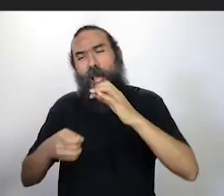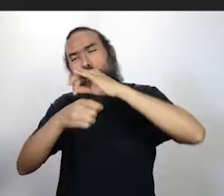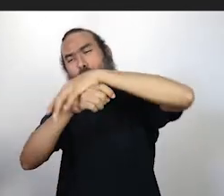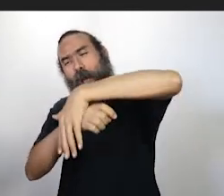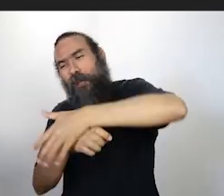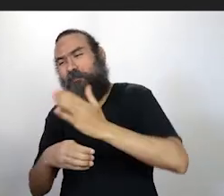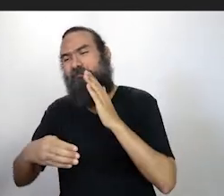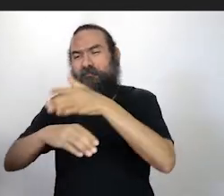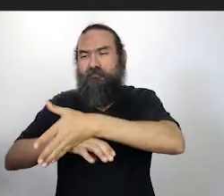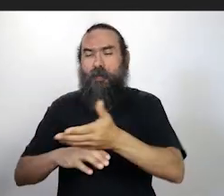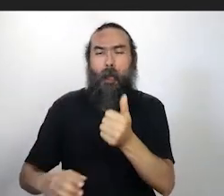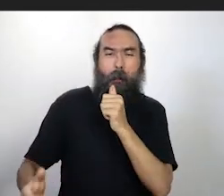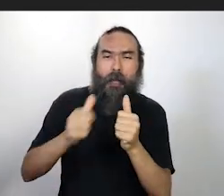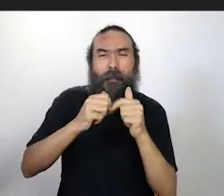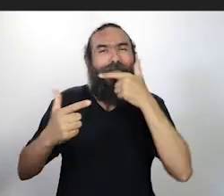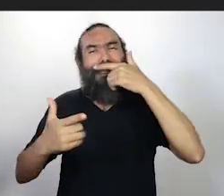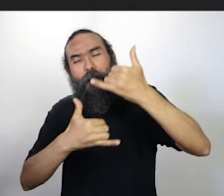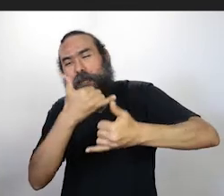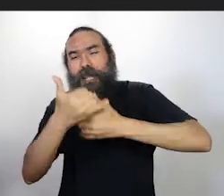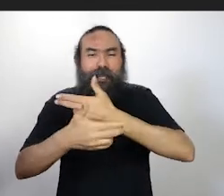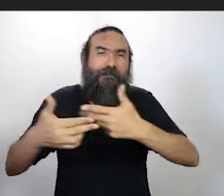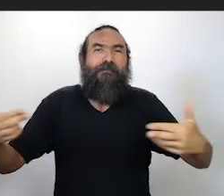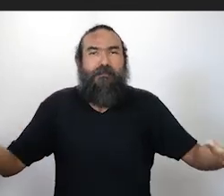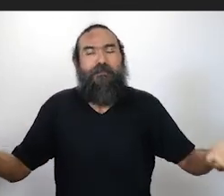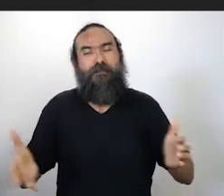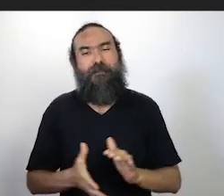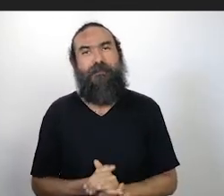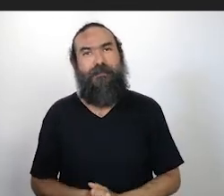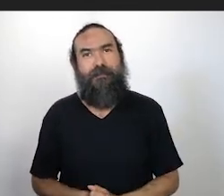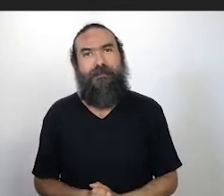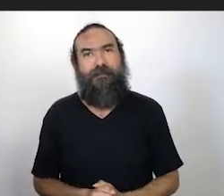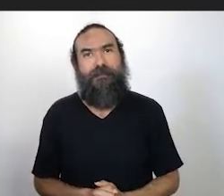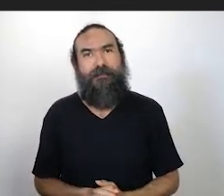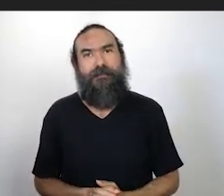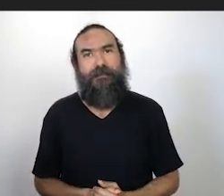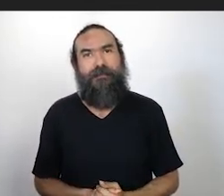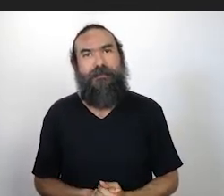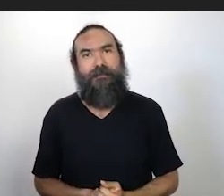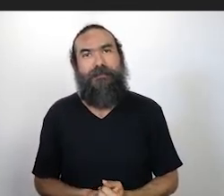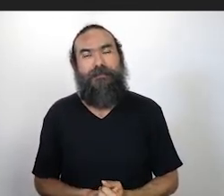sorrindo, bebendo e festejando, celebrando o povo brasileiro.